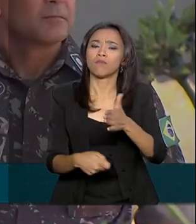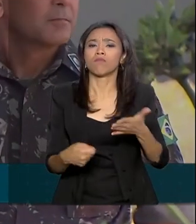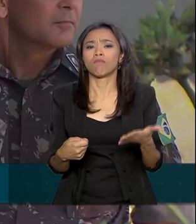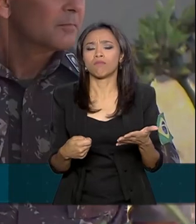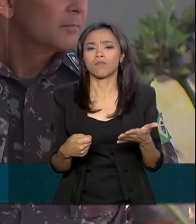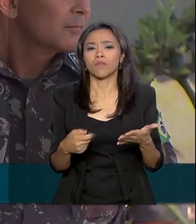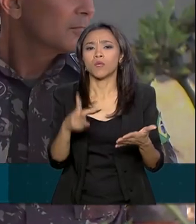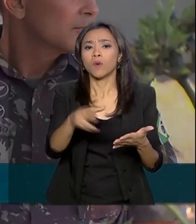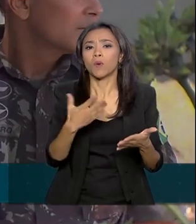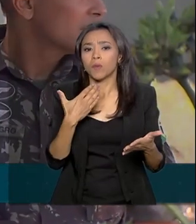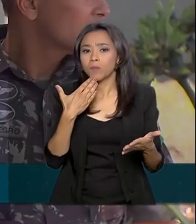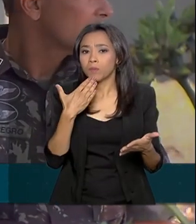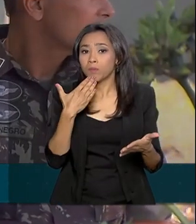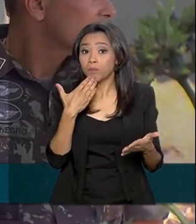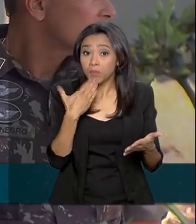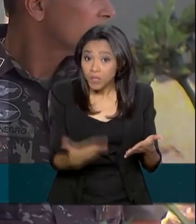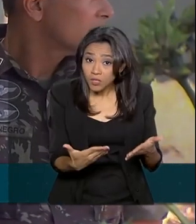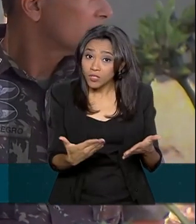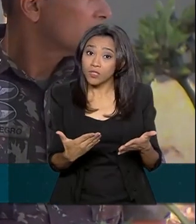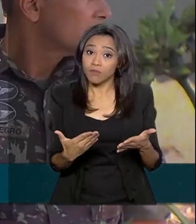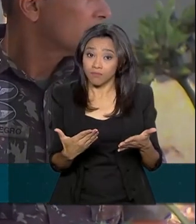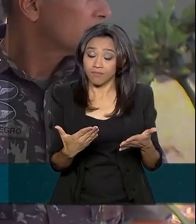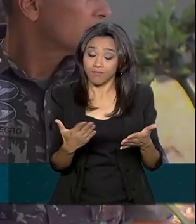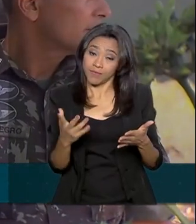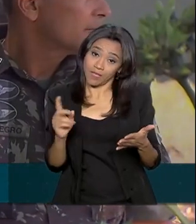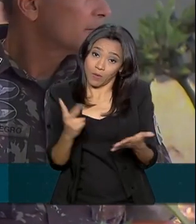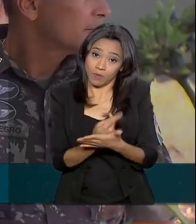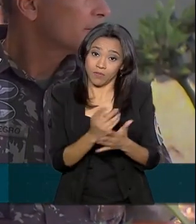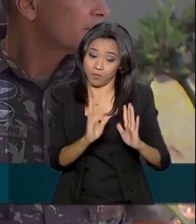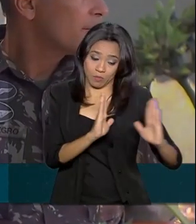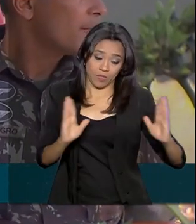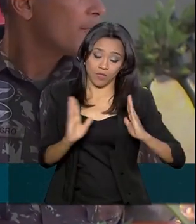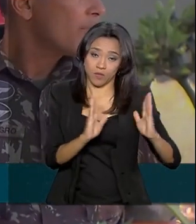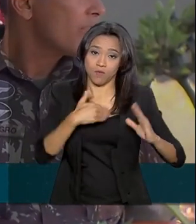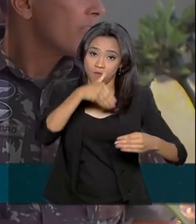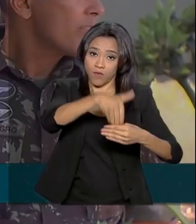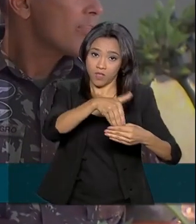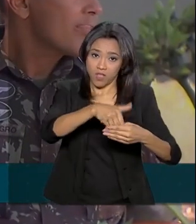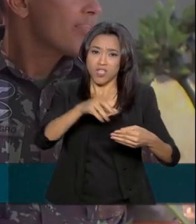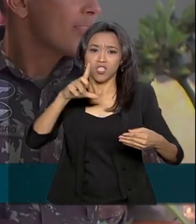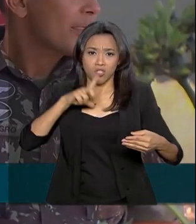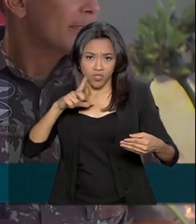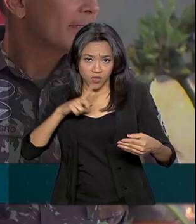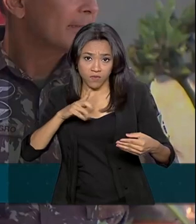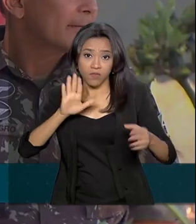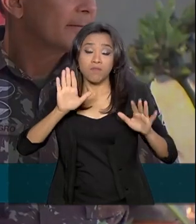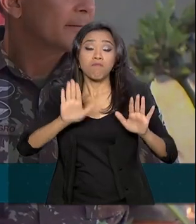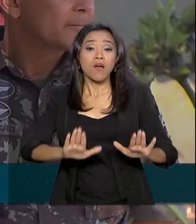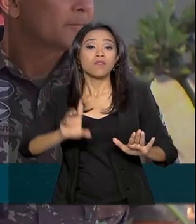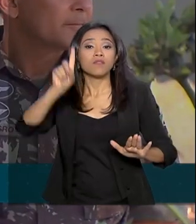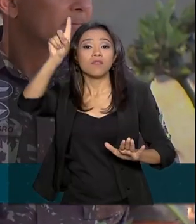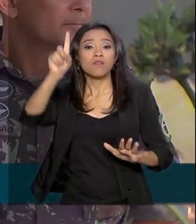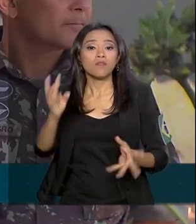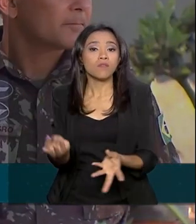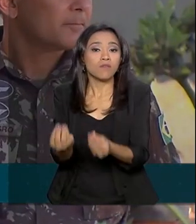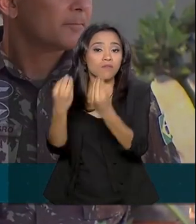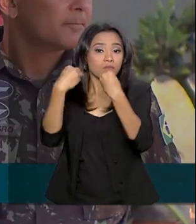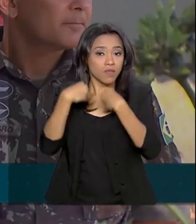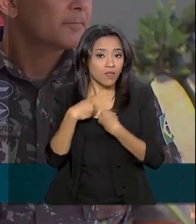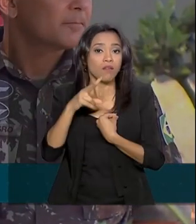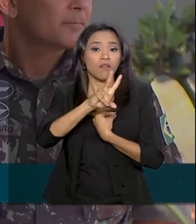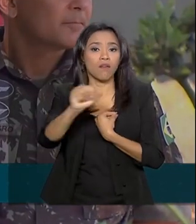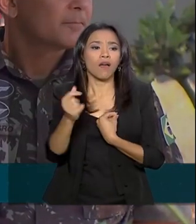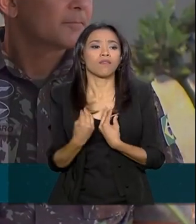como eu pedi durante a minha campanha, tive, mas Deus também me deu e dará